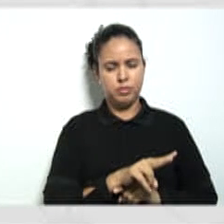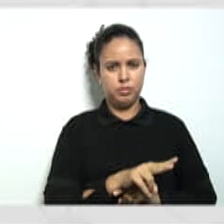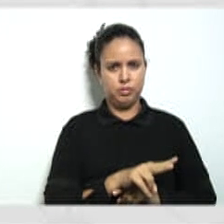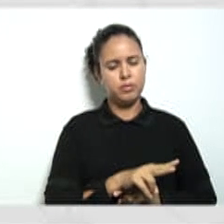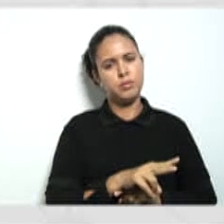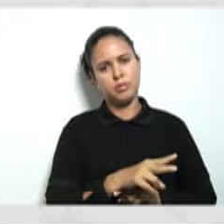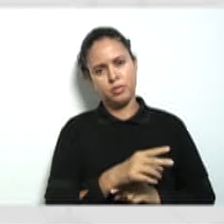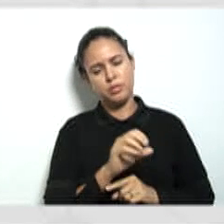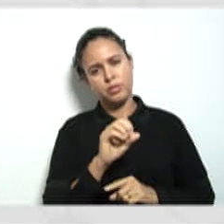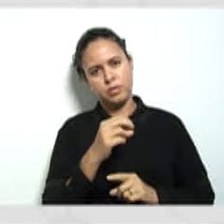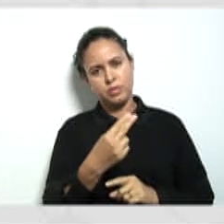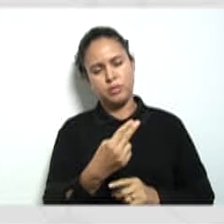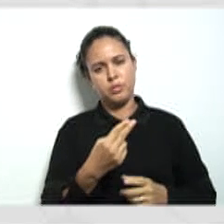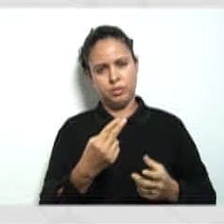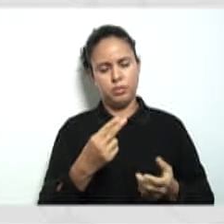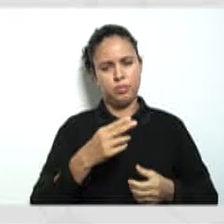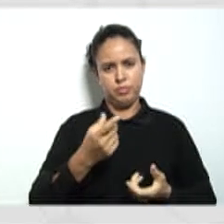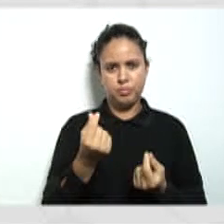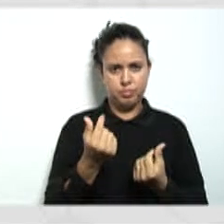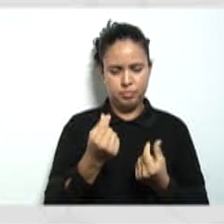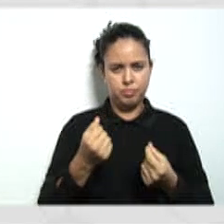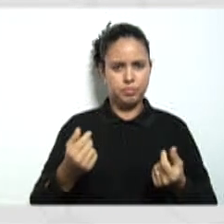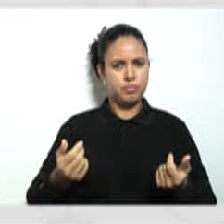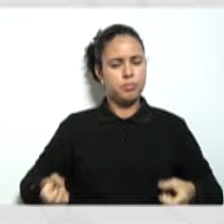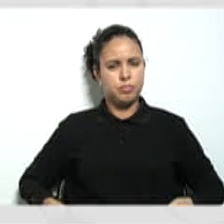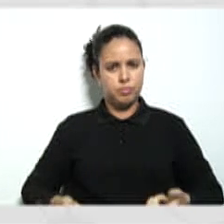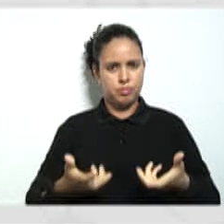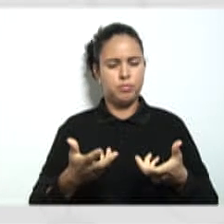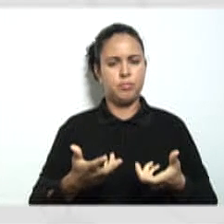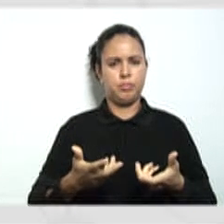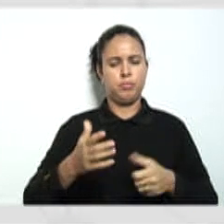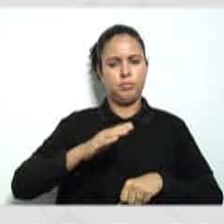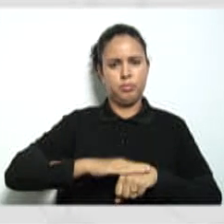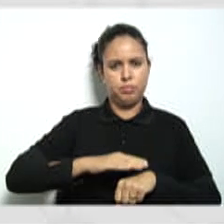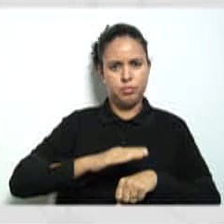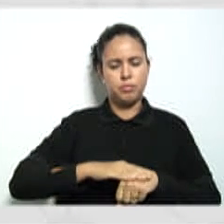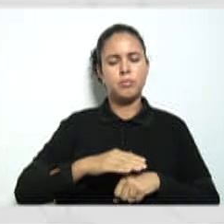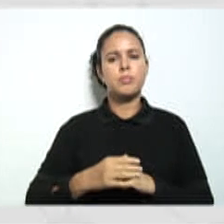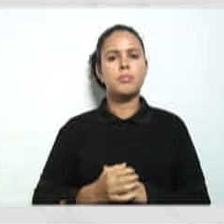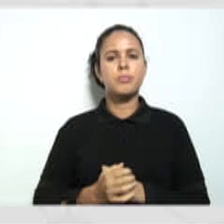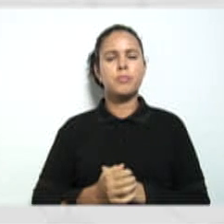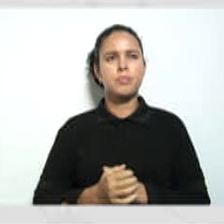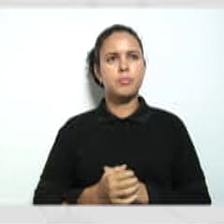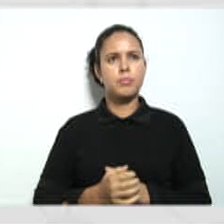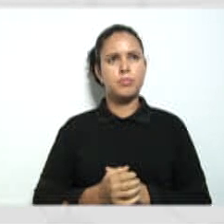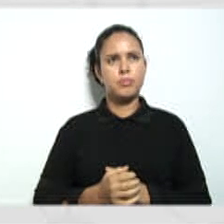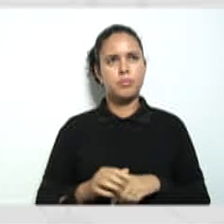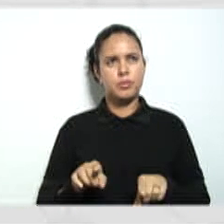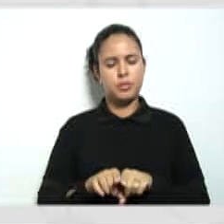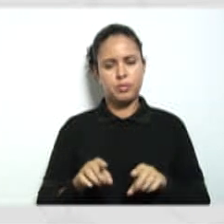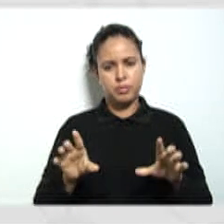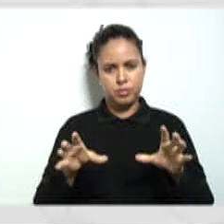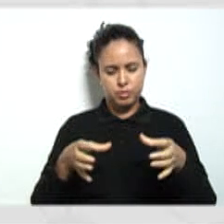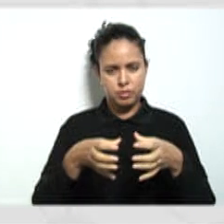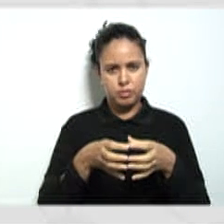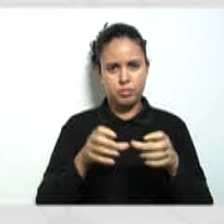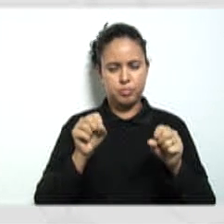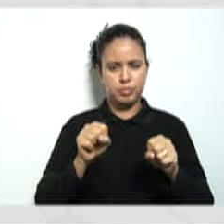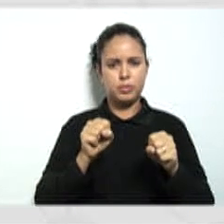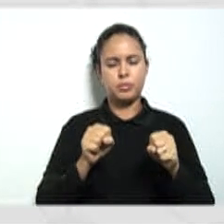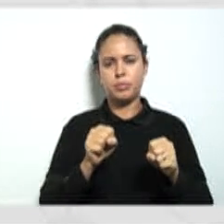bolso, ou usar créditos oficiais, com financiamento nos bancos. Sendo um grupo, eles podem